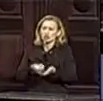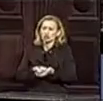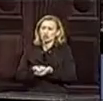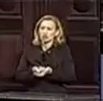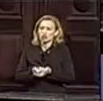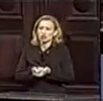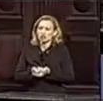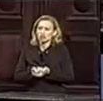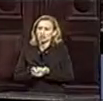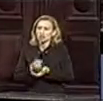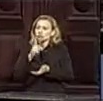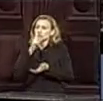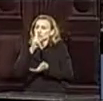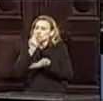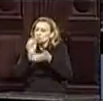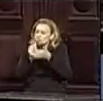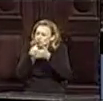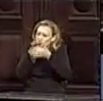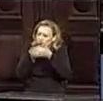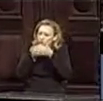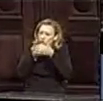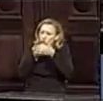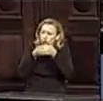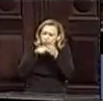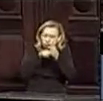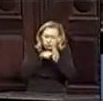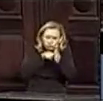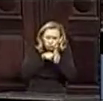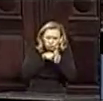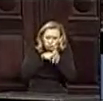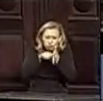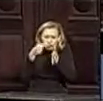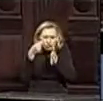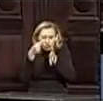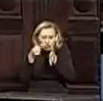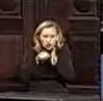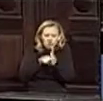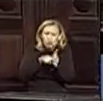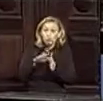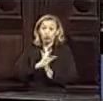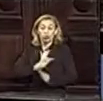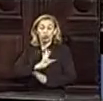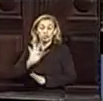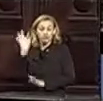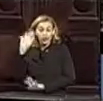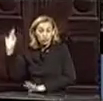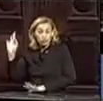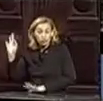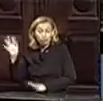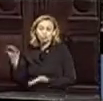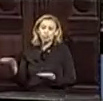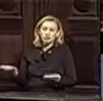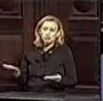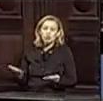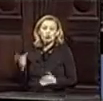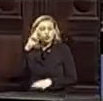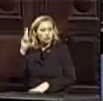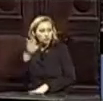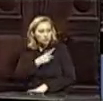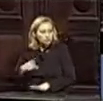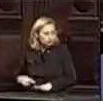do sigilo das movimentações financeiras. Esse papel é da Polícia Federal. Então, senhora